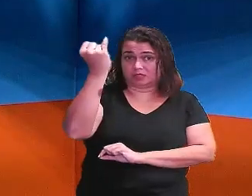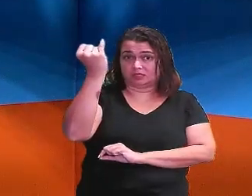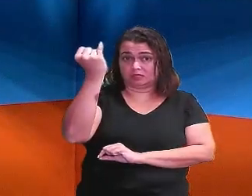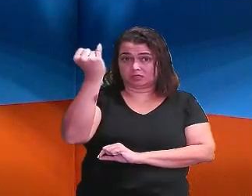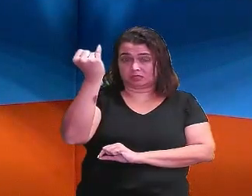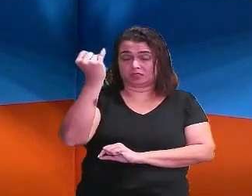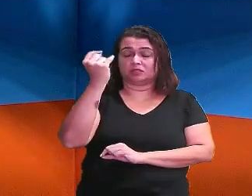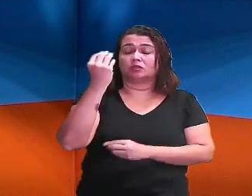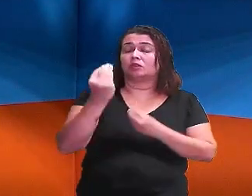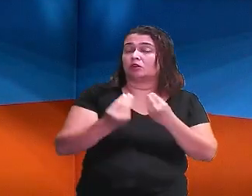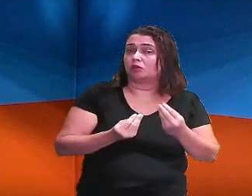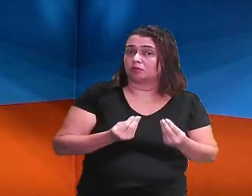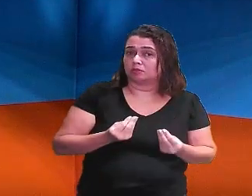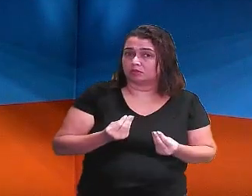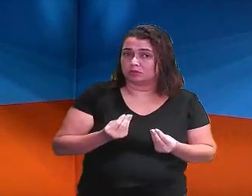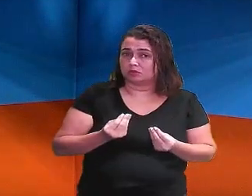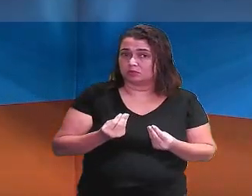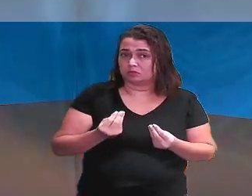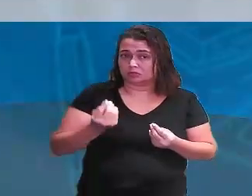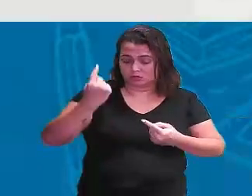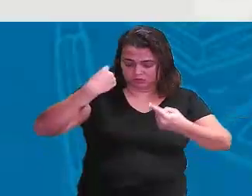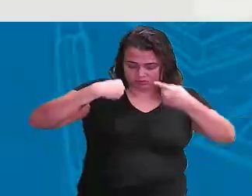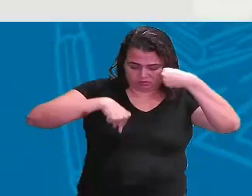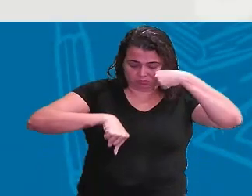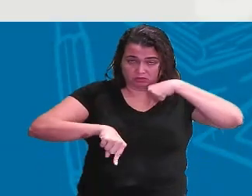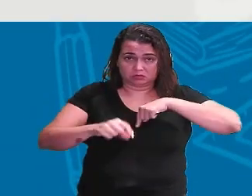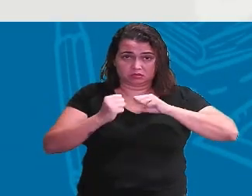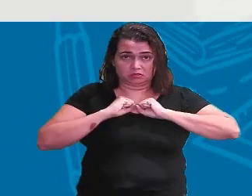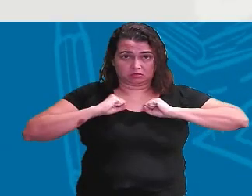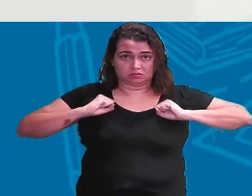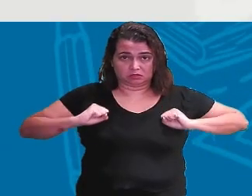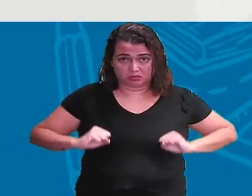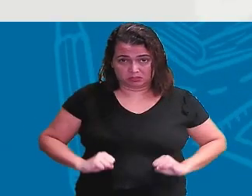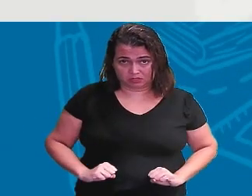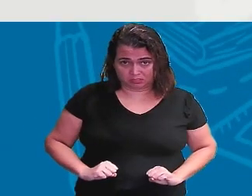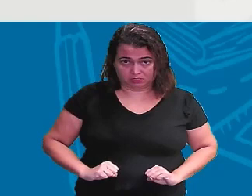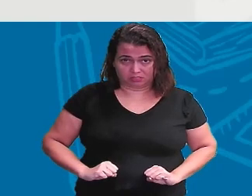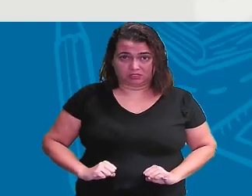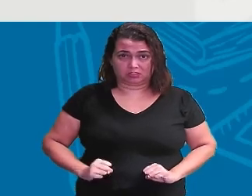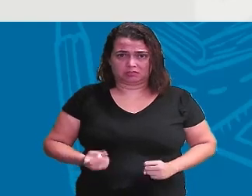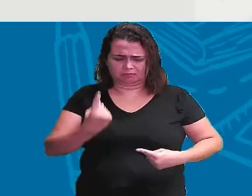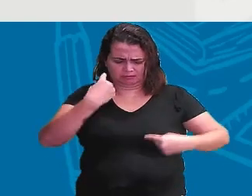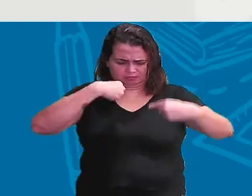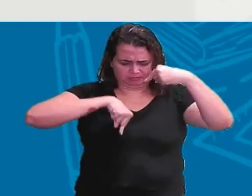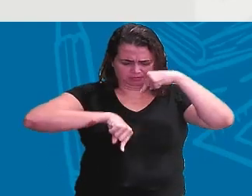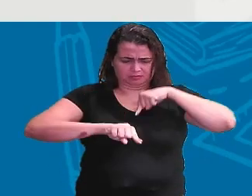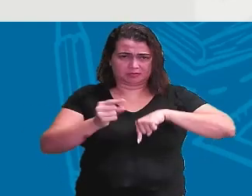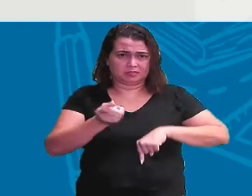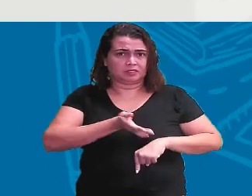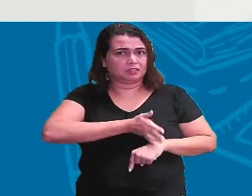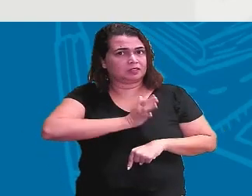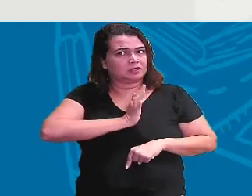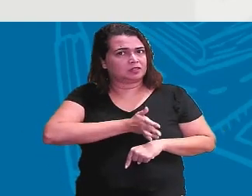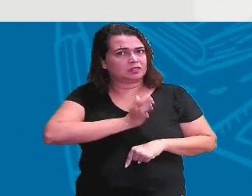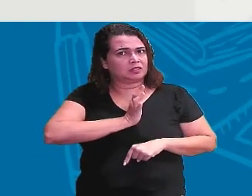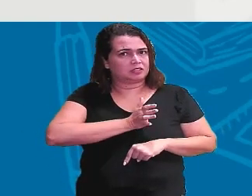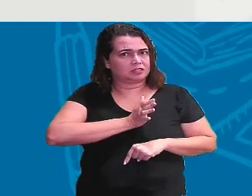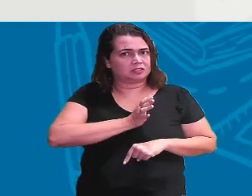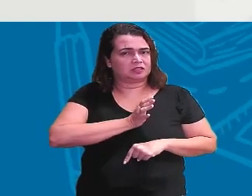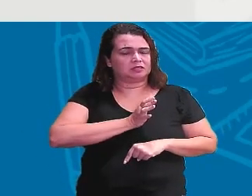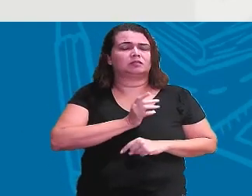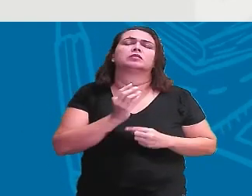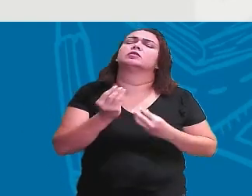o funcionamento do nosso sistema cardiovascular. Aí você me diz, ô professor, e o que seria